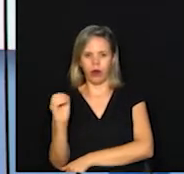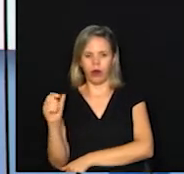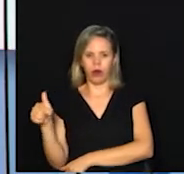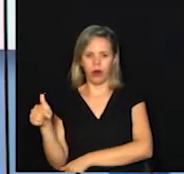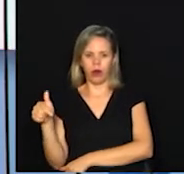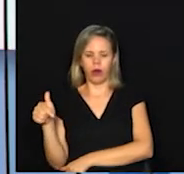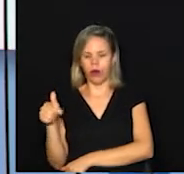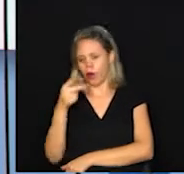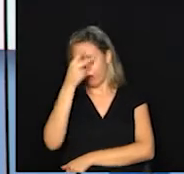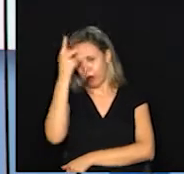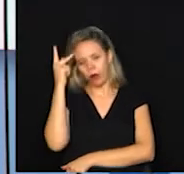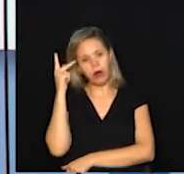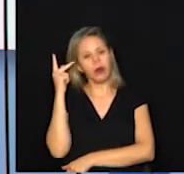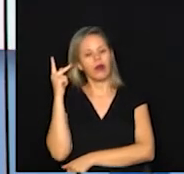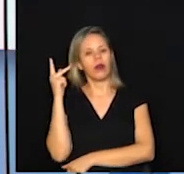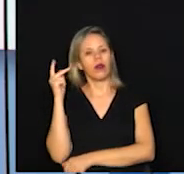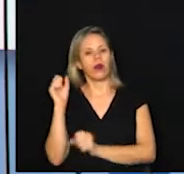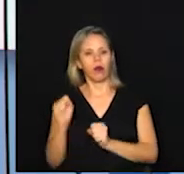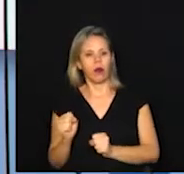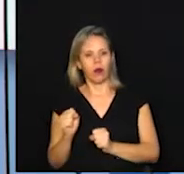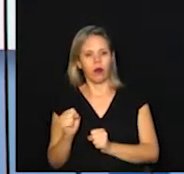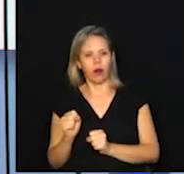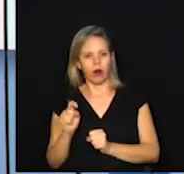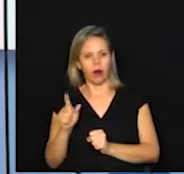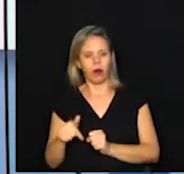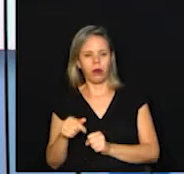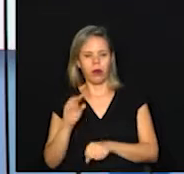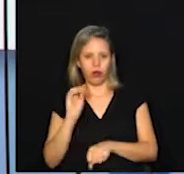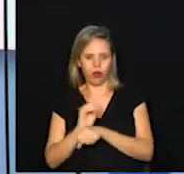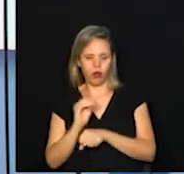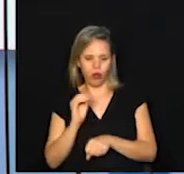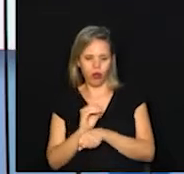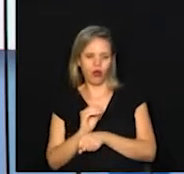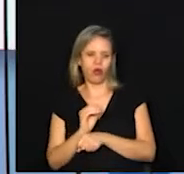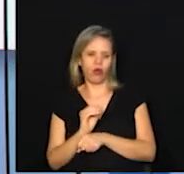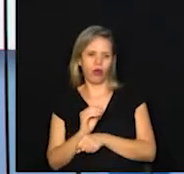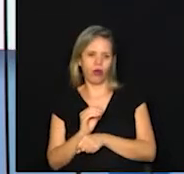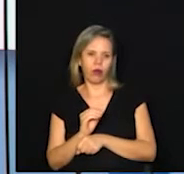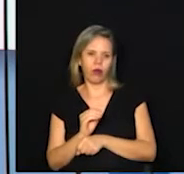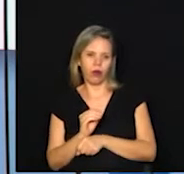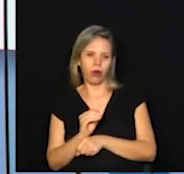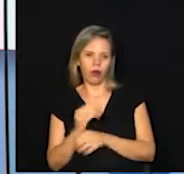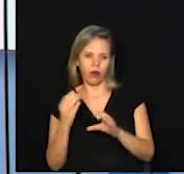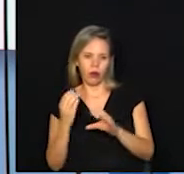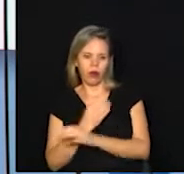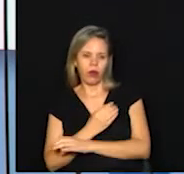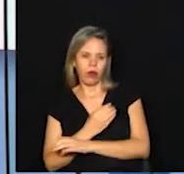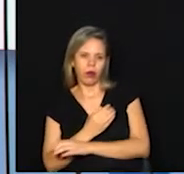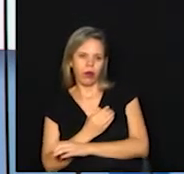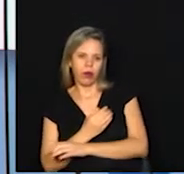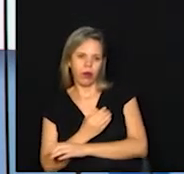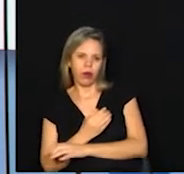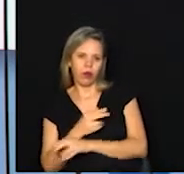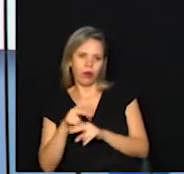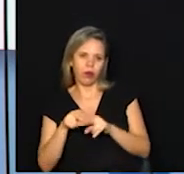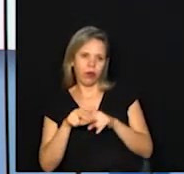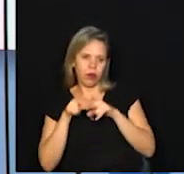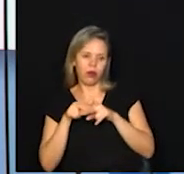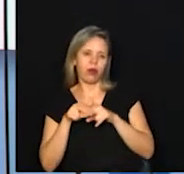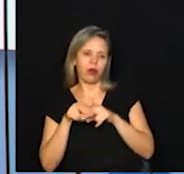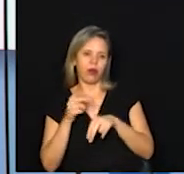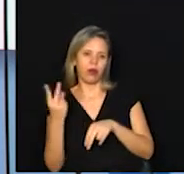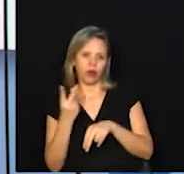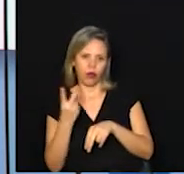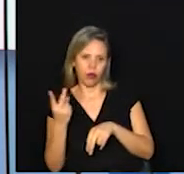118.807. Estas podem ser consideradas imunizadas ainda completamente em função das